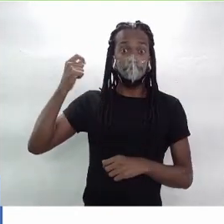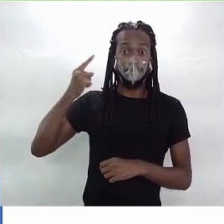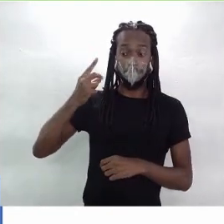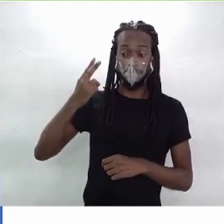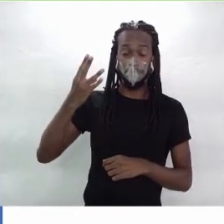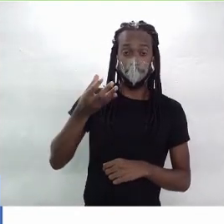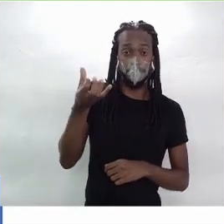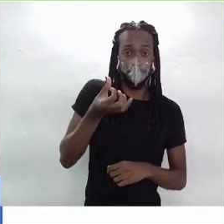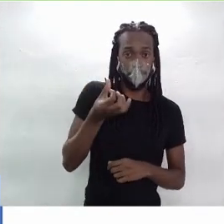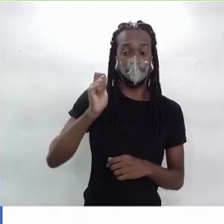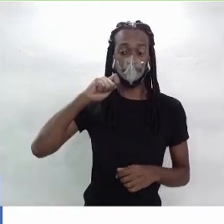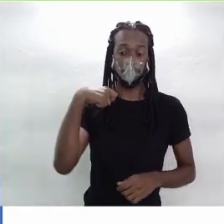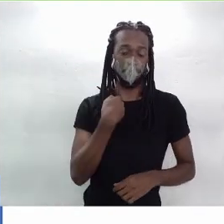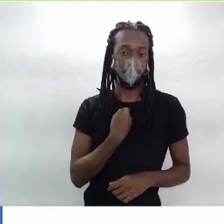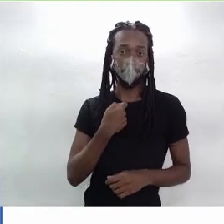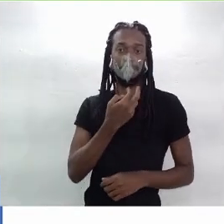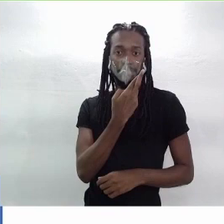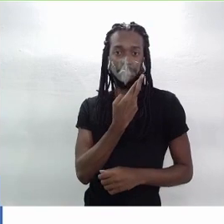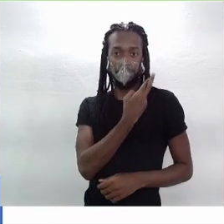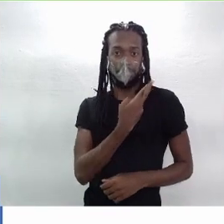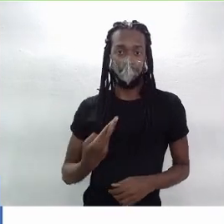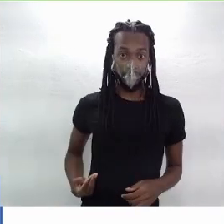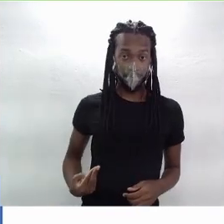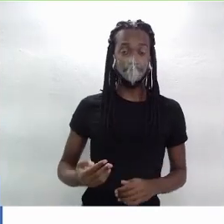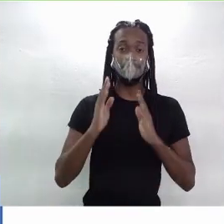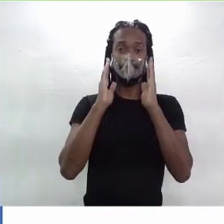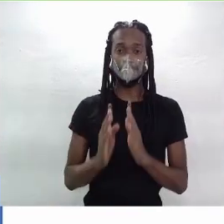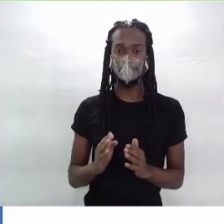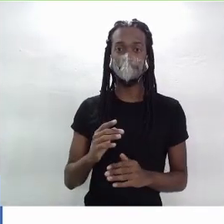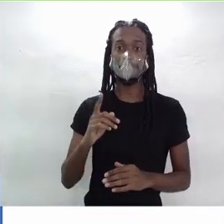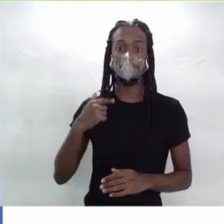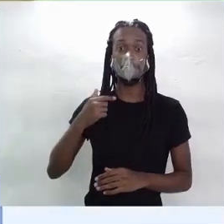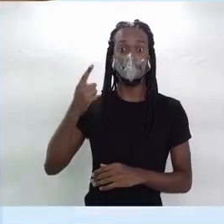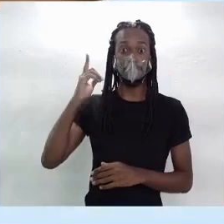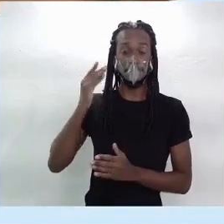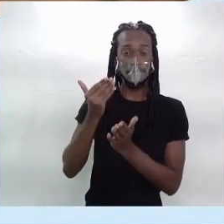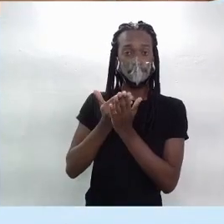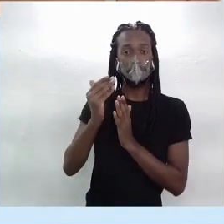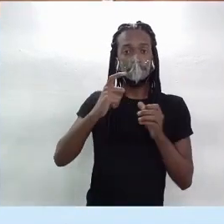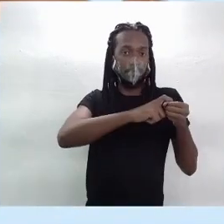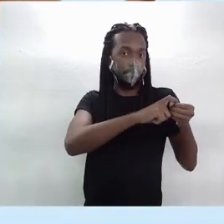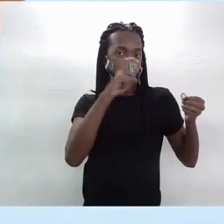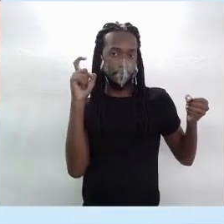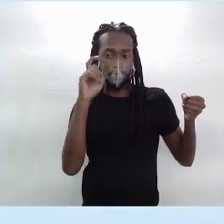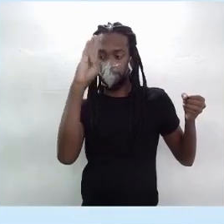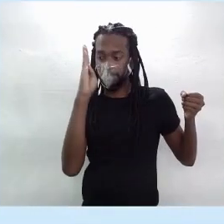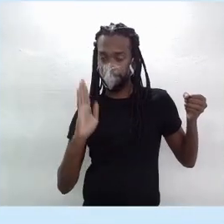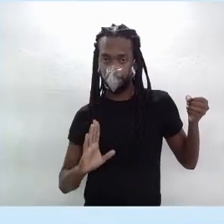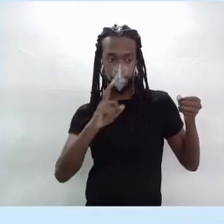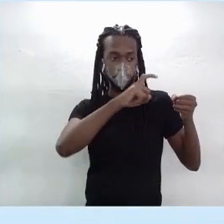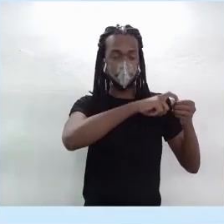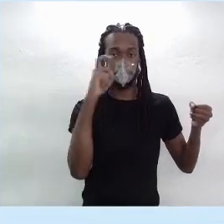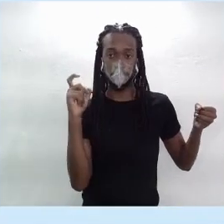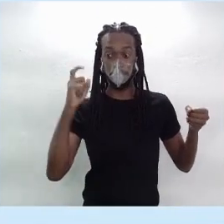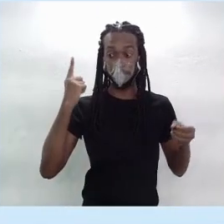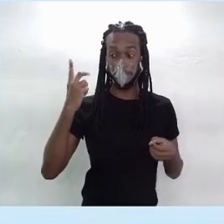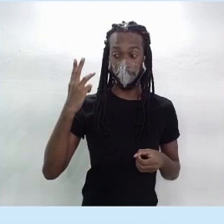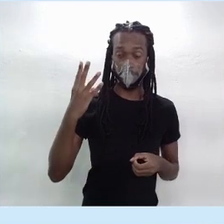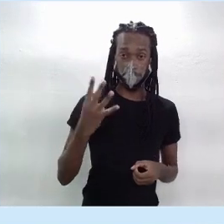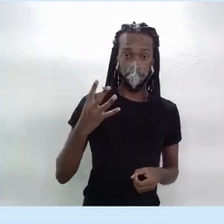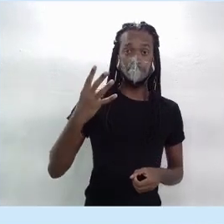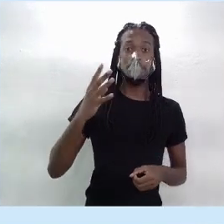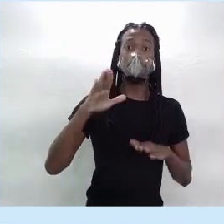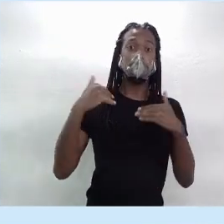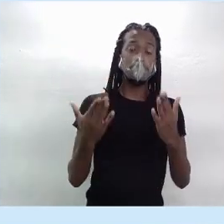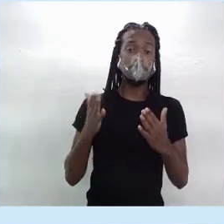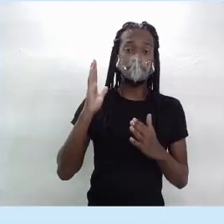nós somos república. Vejam só, ela é a 7ª após a independência e nós temos ela é a 6ª, desde